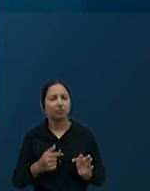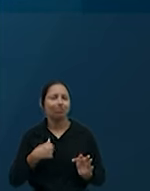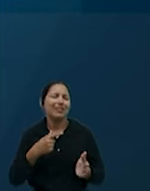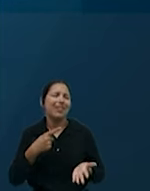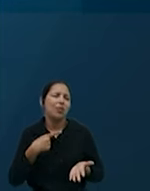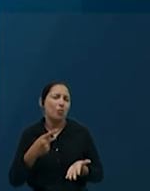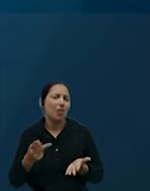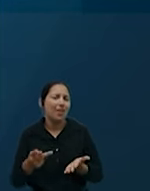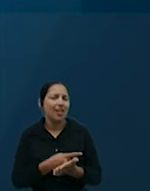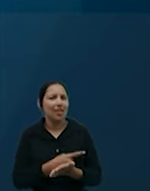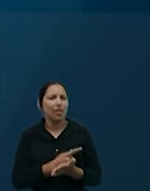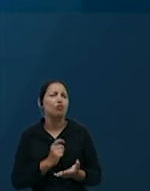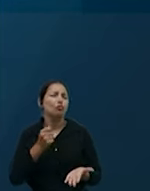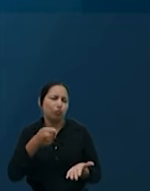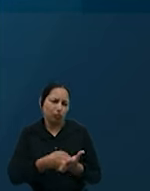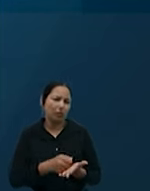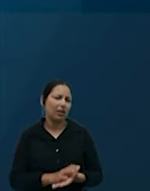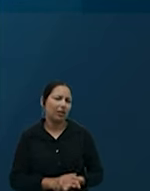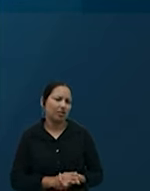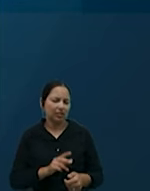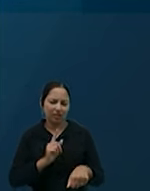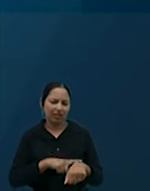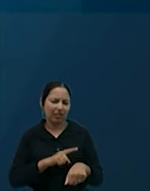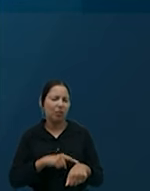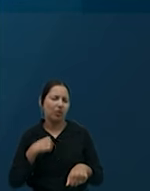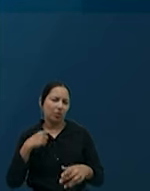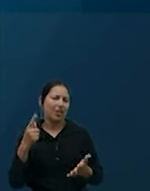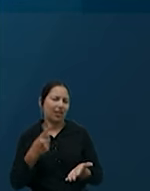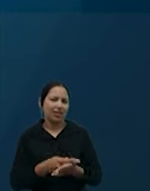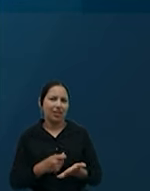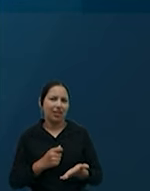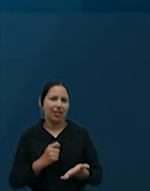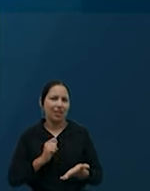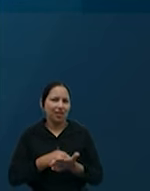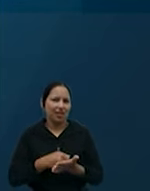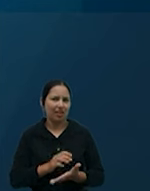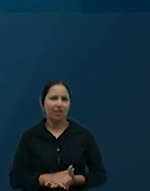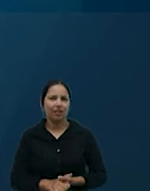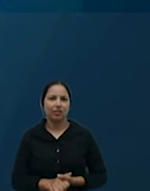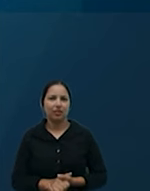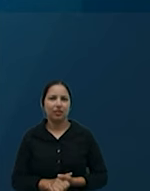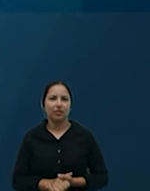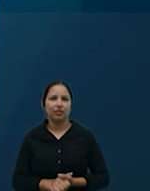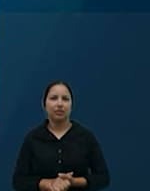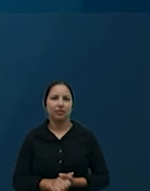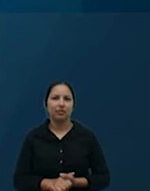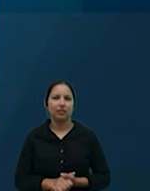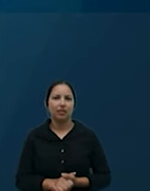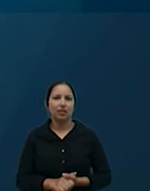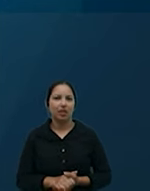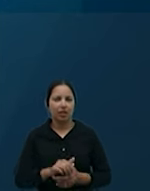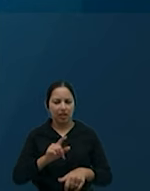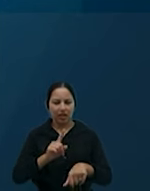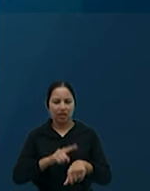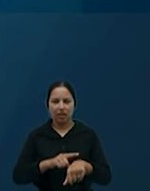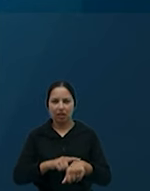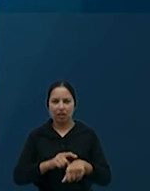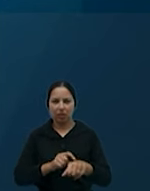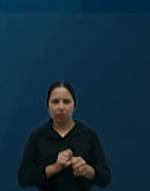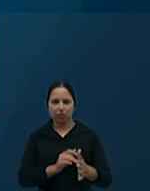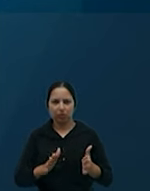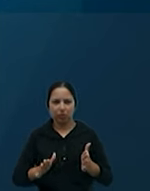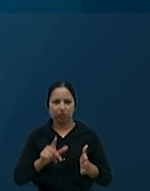E não a partir do momento em que o segurado junta o documento mágico que vai garantir o direito dele.